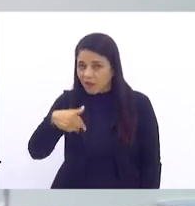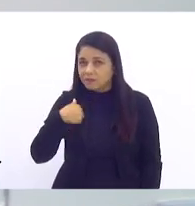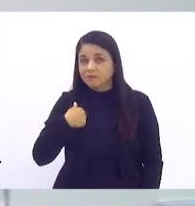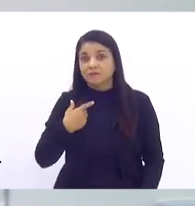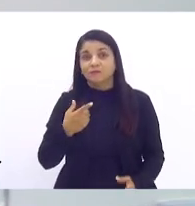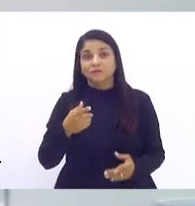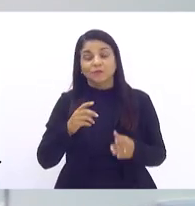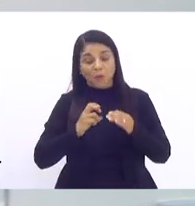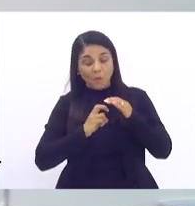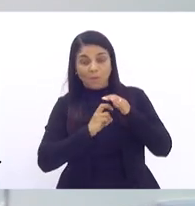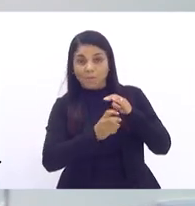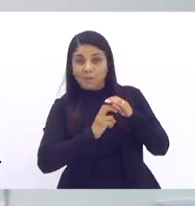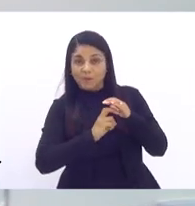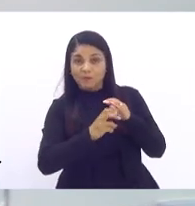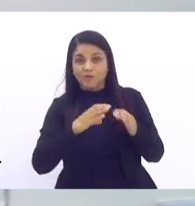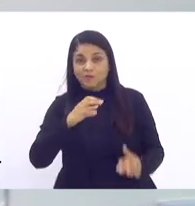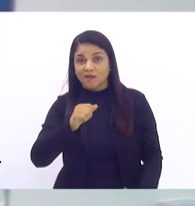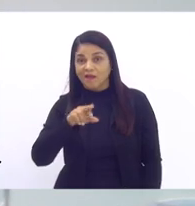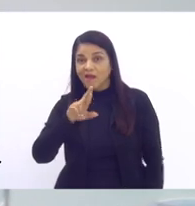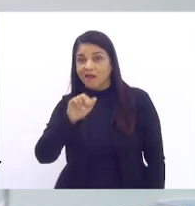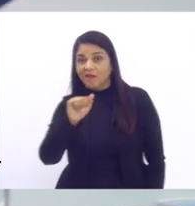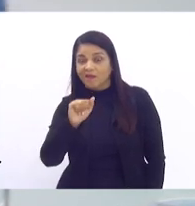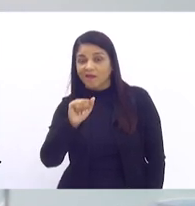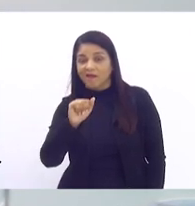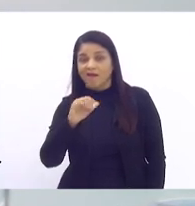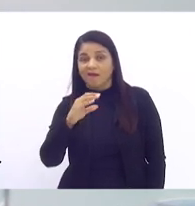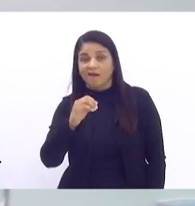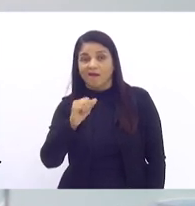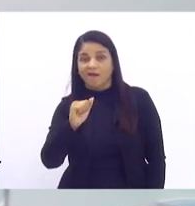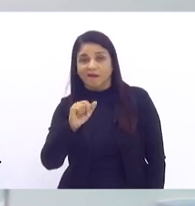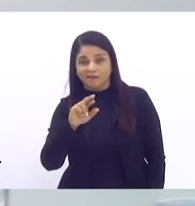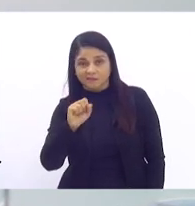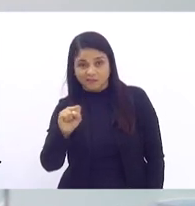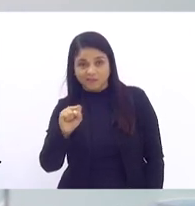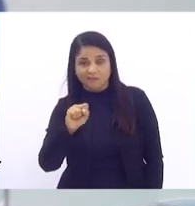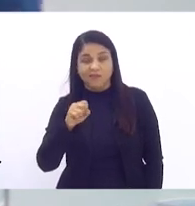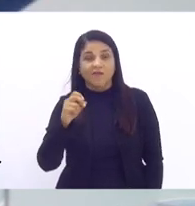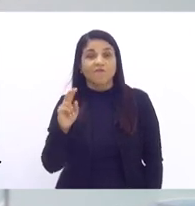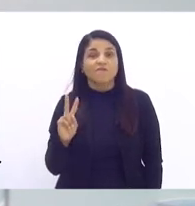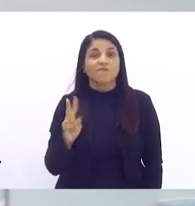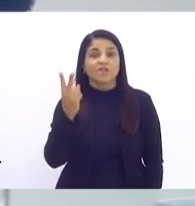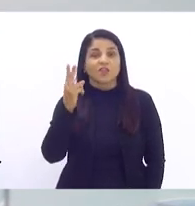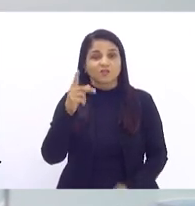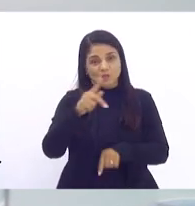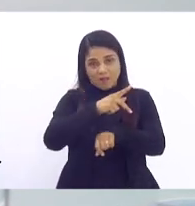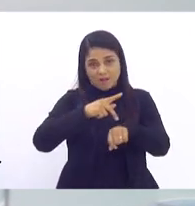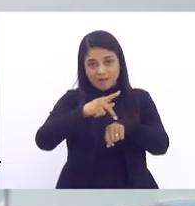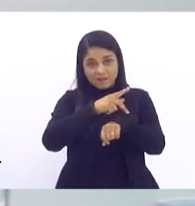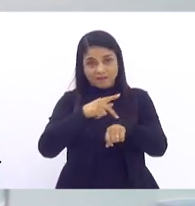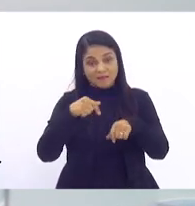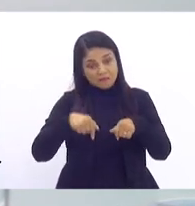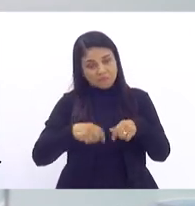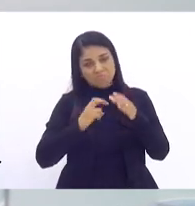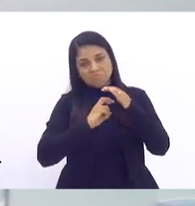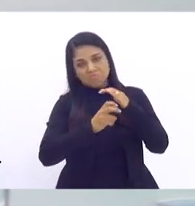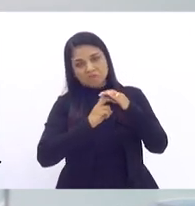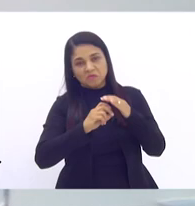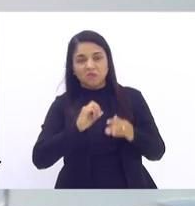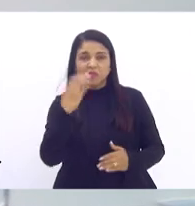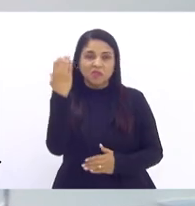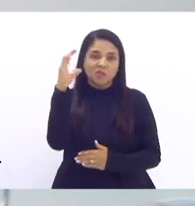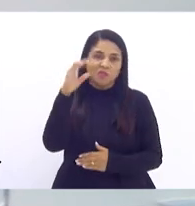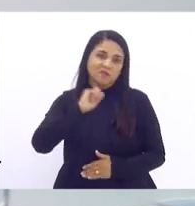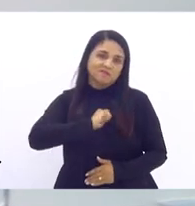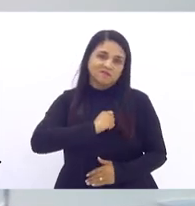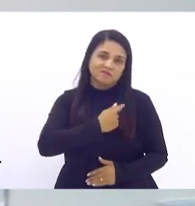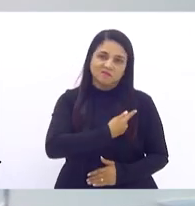Caracas na Venezuela mas o metrô aqui ligando Rio de Janeiro a Niterói São Gonçalo Itaboraí o governo